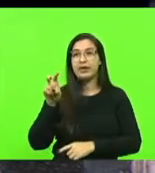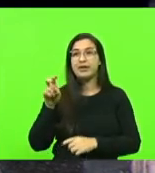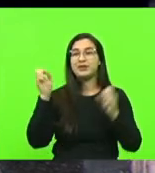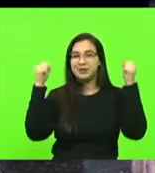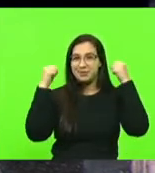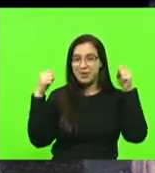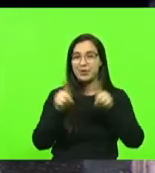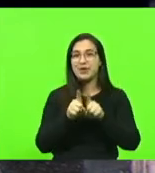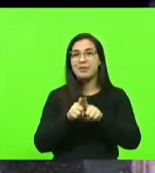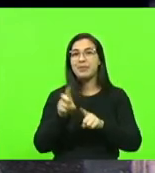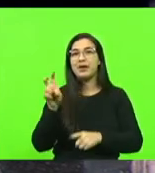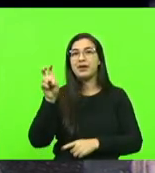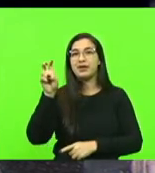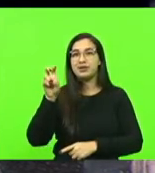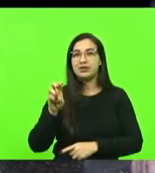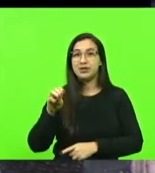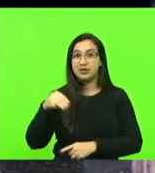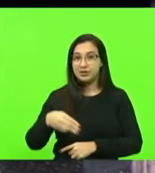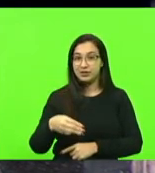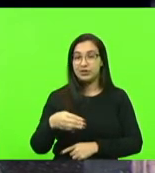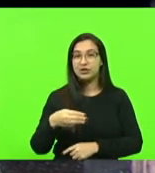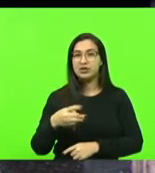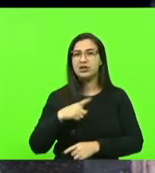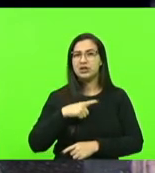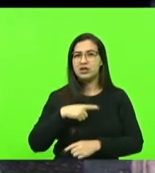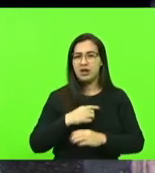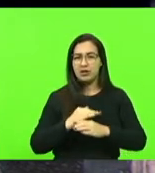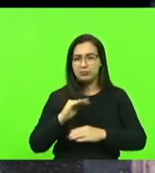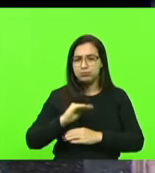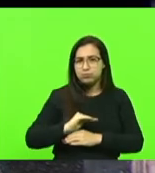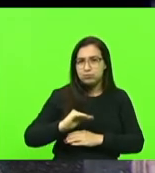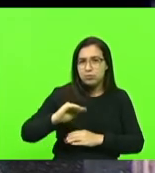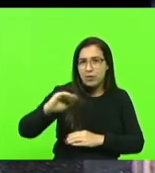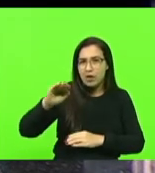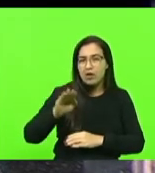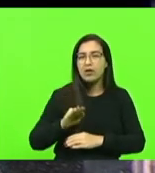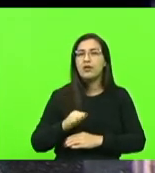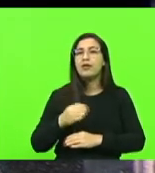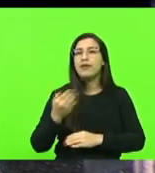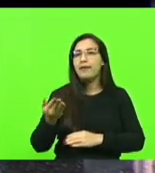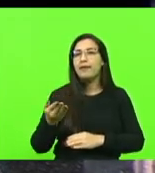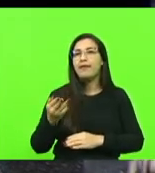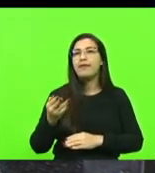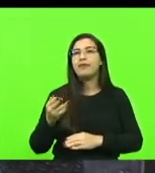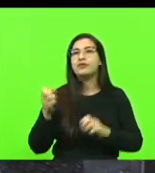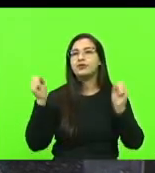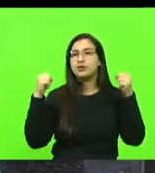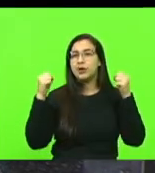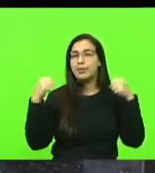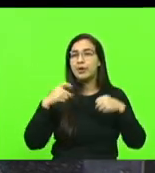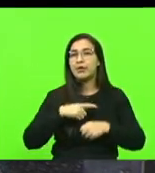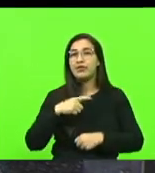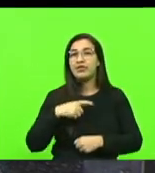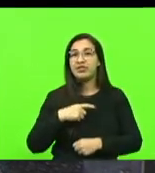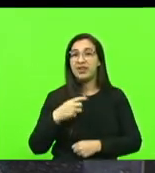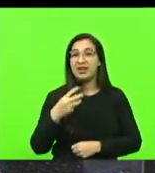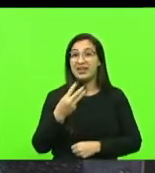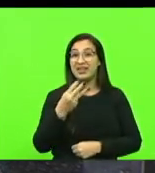descida e logo uma subida antes do acesso do viaduto de Chapecó. Ali tem uma lombada de 30 km por